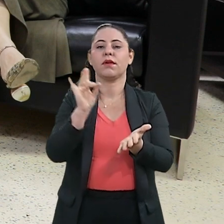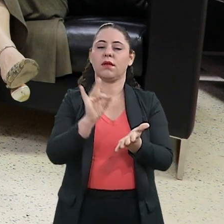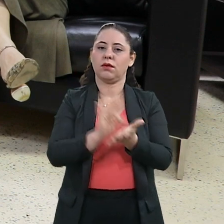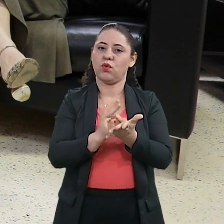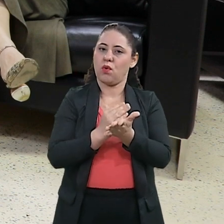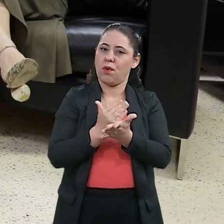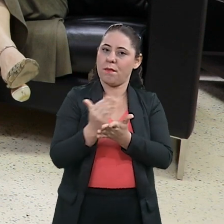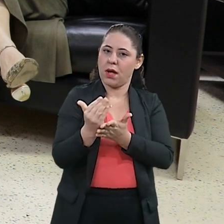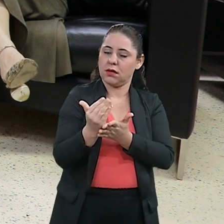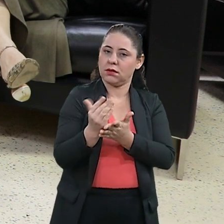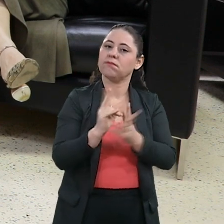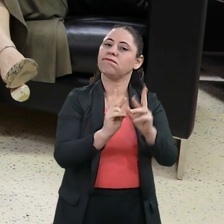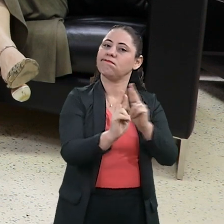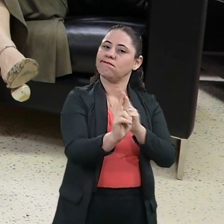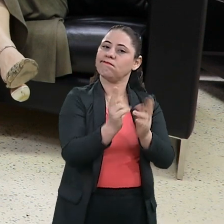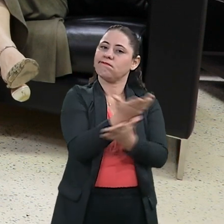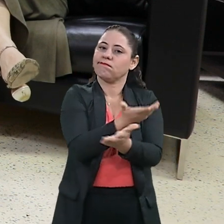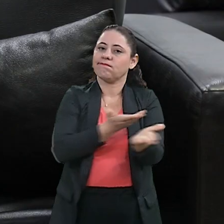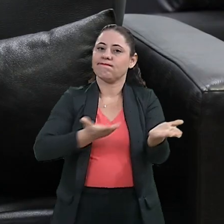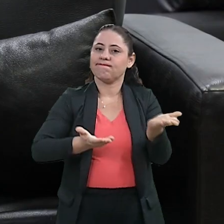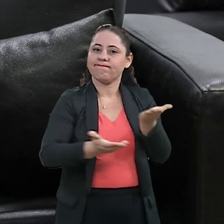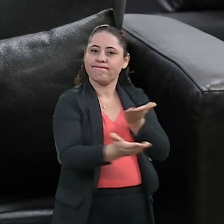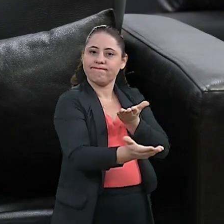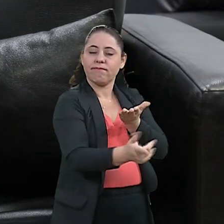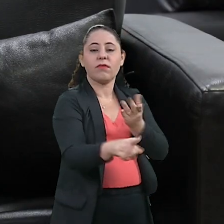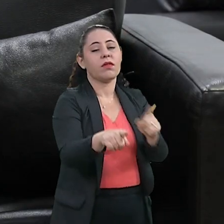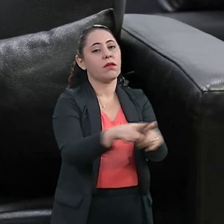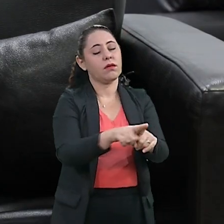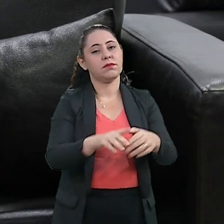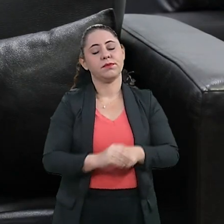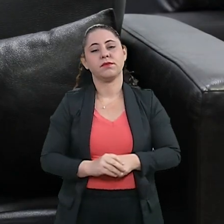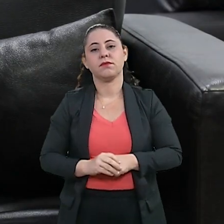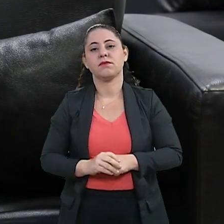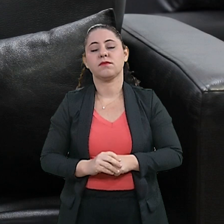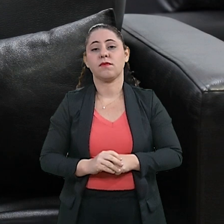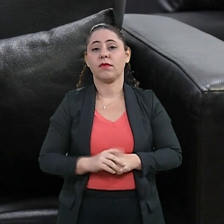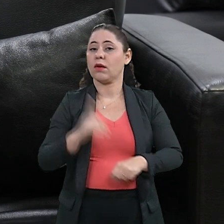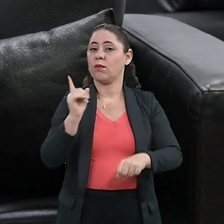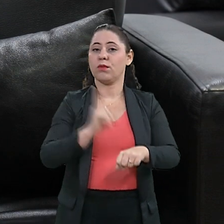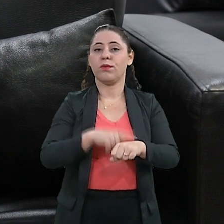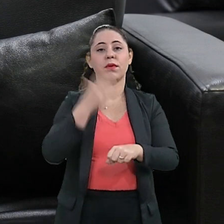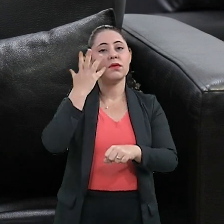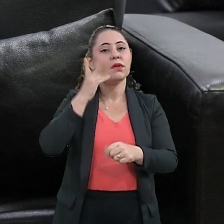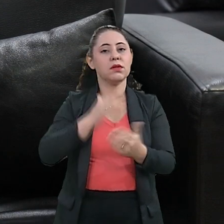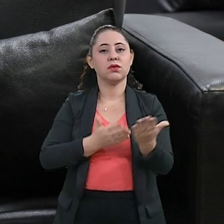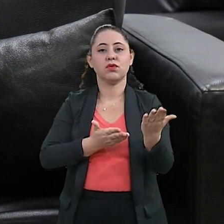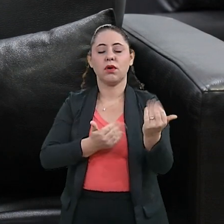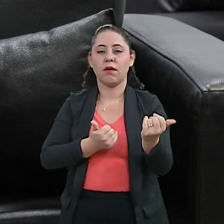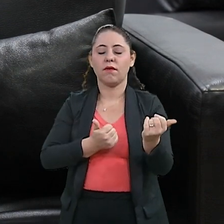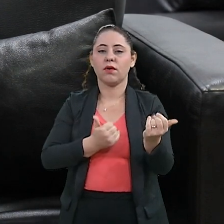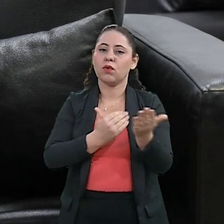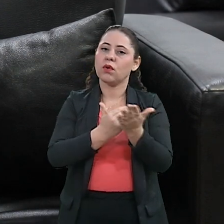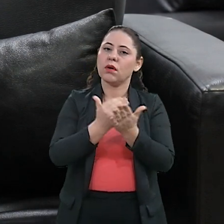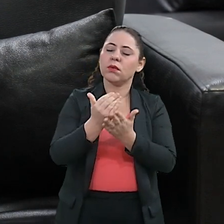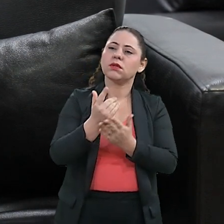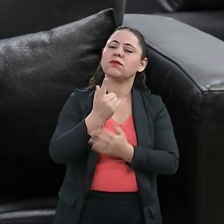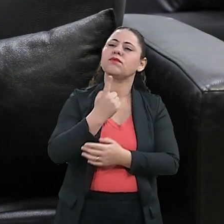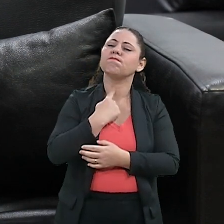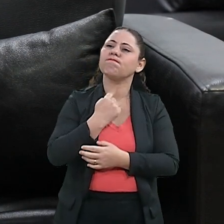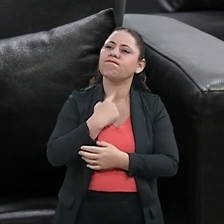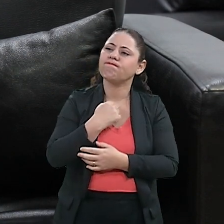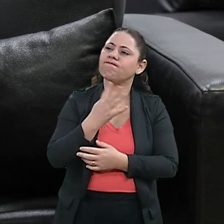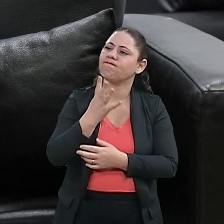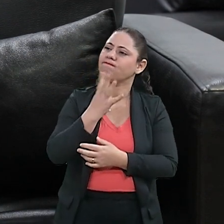da verdade que é passada nesse relacionamento, né? E a partir do momento em que a criança ou adolescente começa